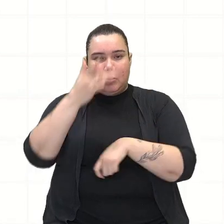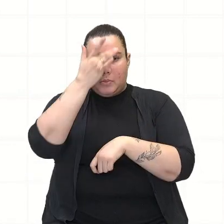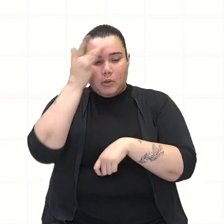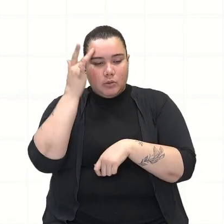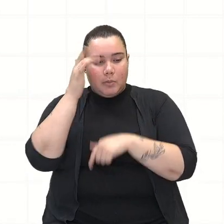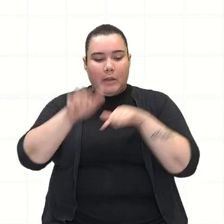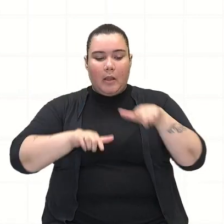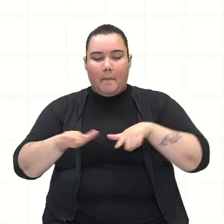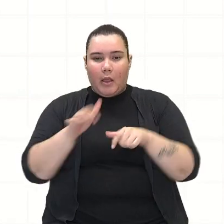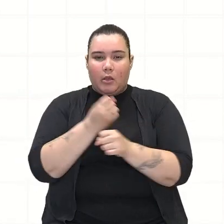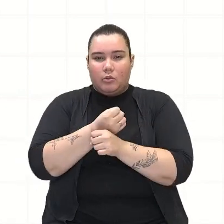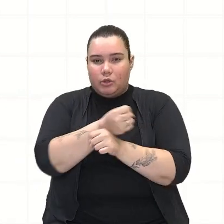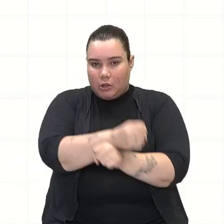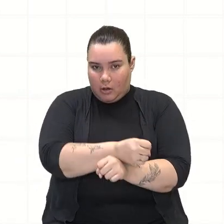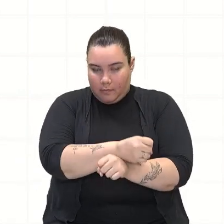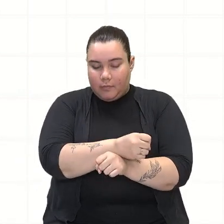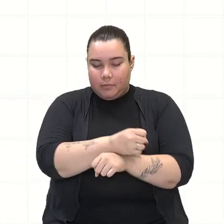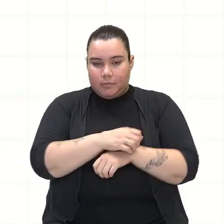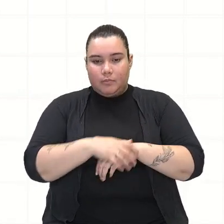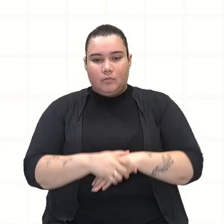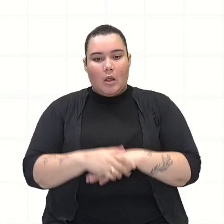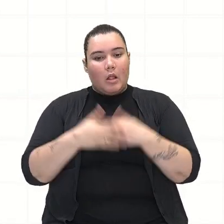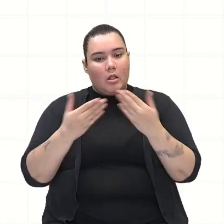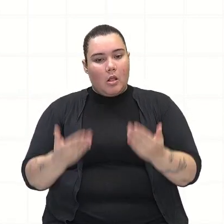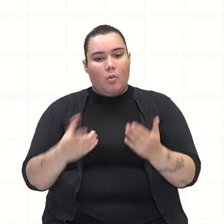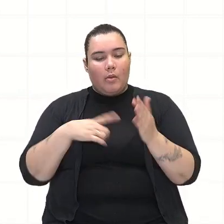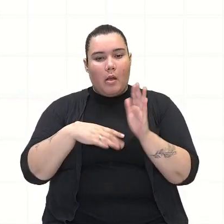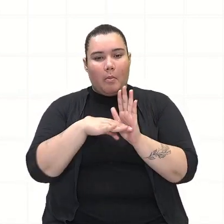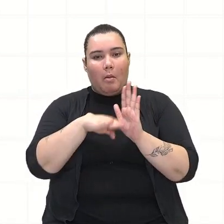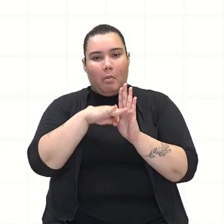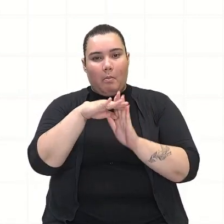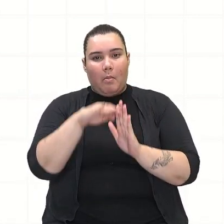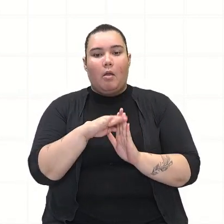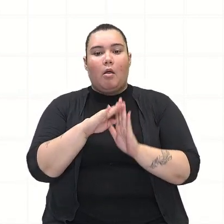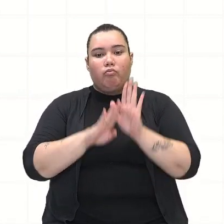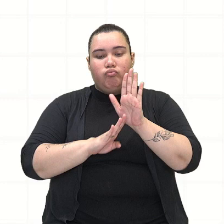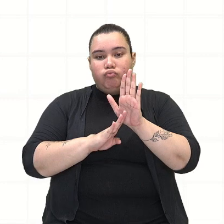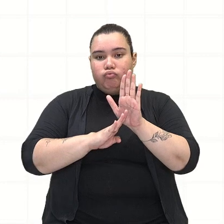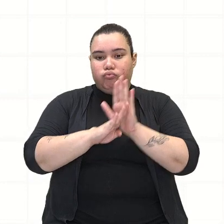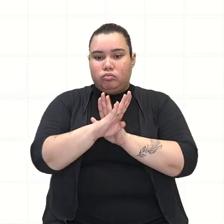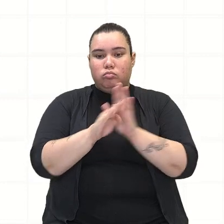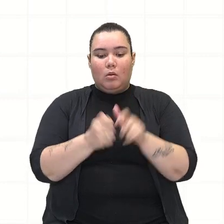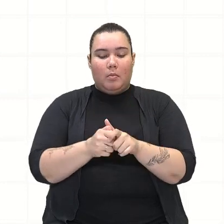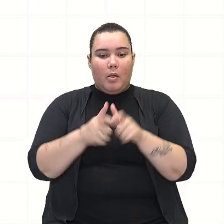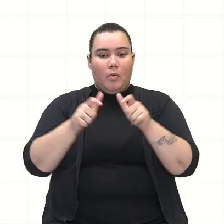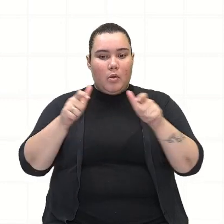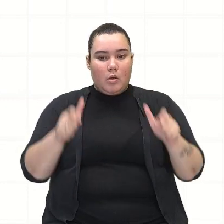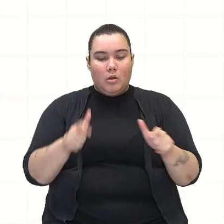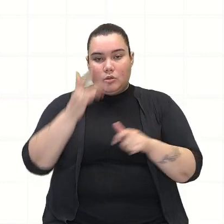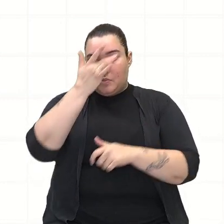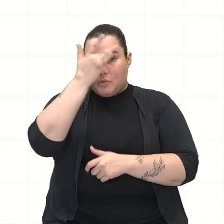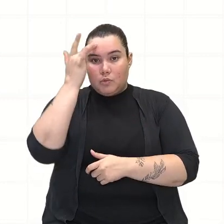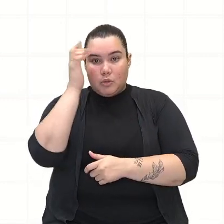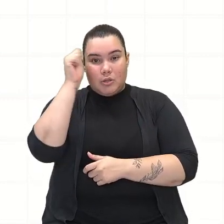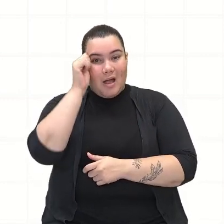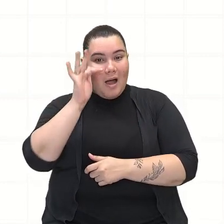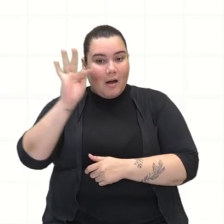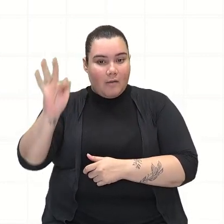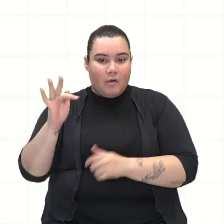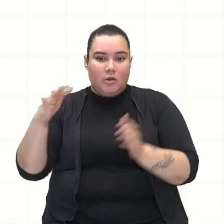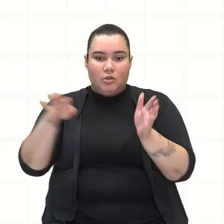o aumento do número da entrada de africanos escravizados no Brasil. A gente vai ter aqui, de acordo